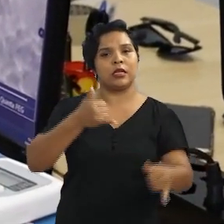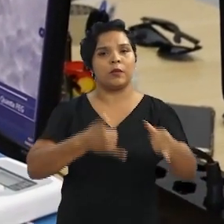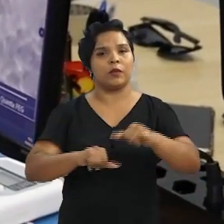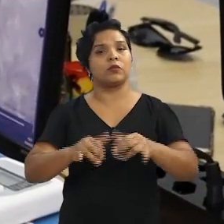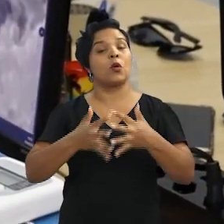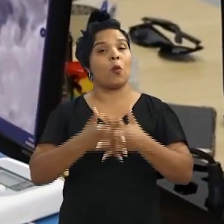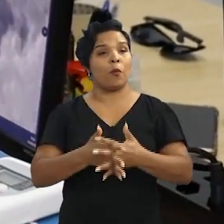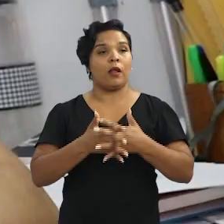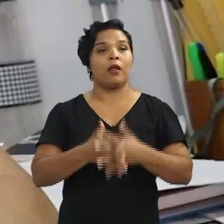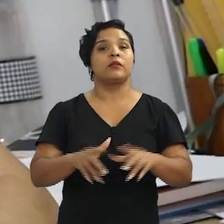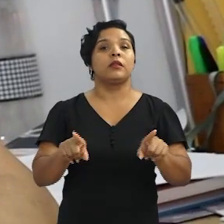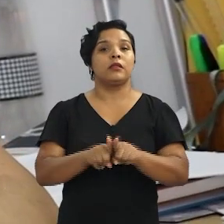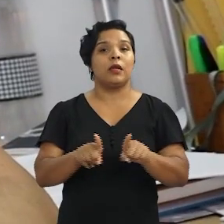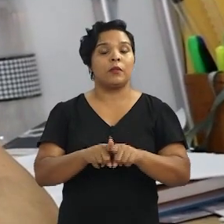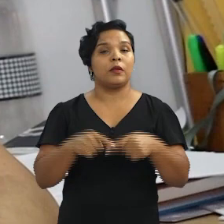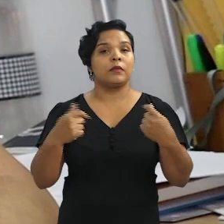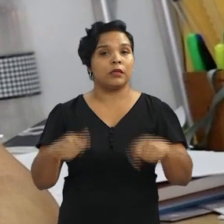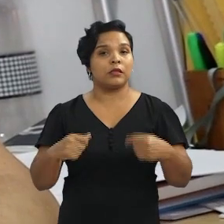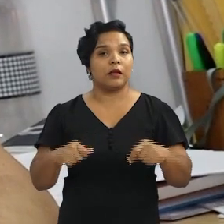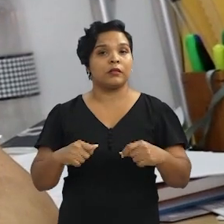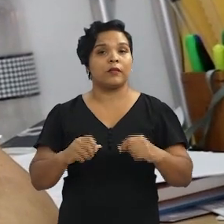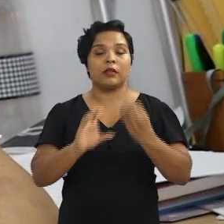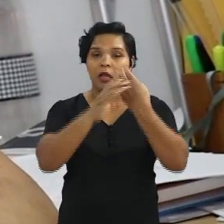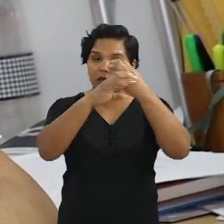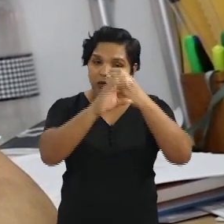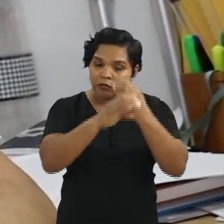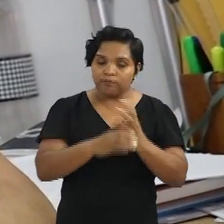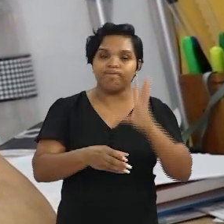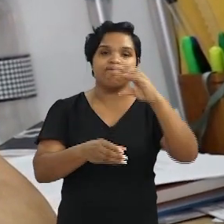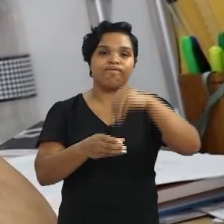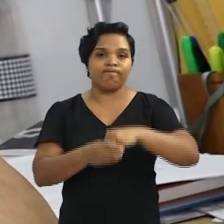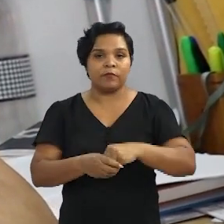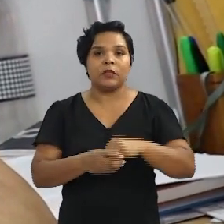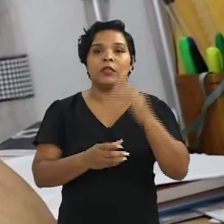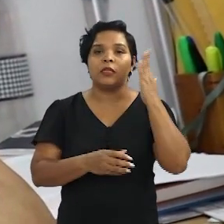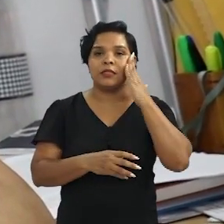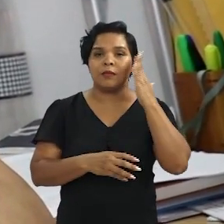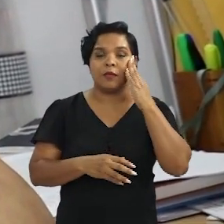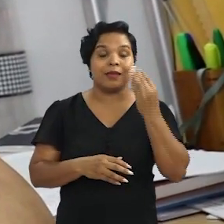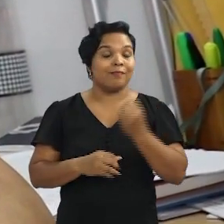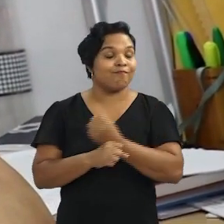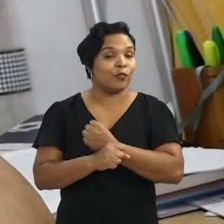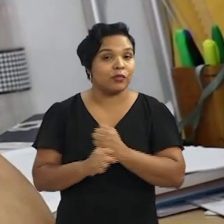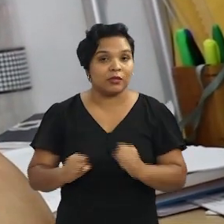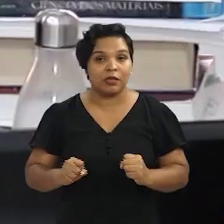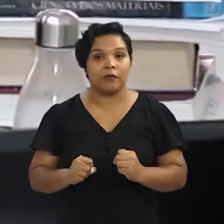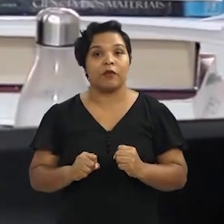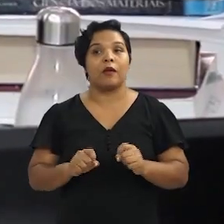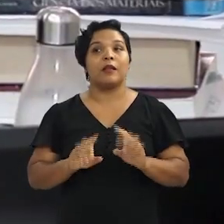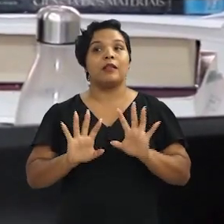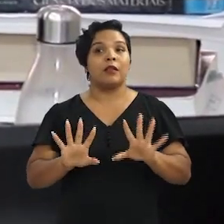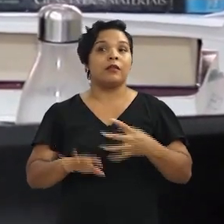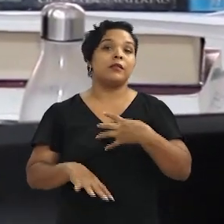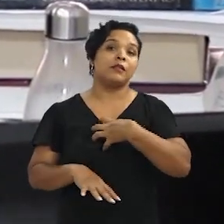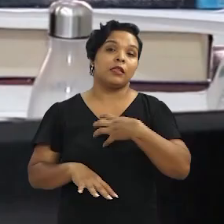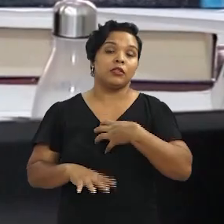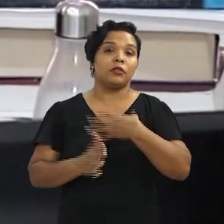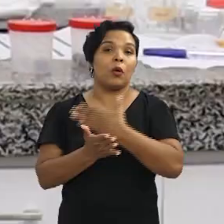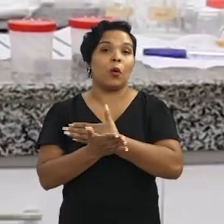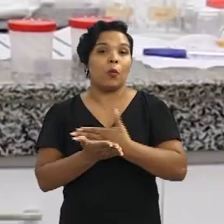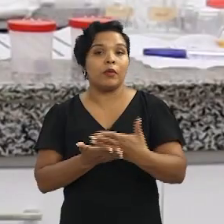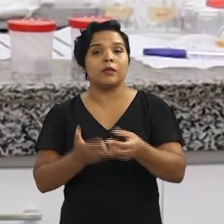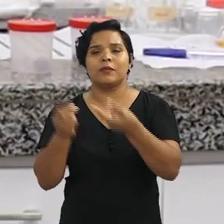químicos complexos e que precisavam ser feitos em laboratório e que isso nós sabemos que é inviável. E, nesse sentido,